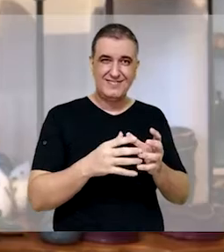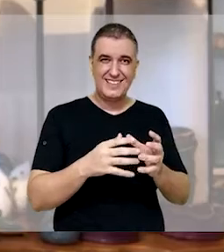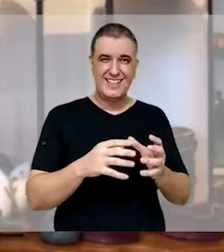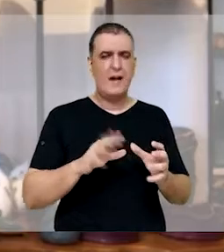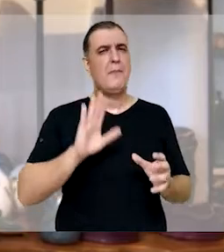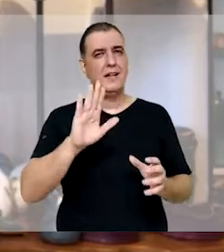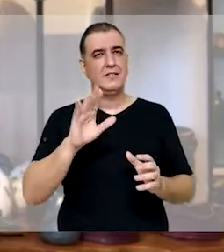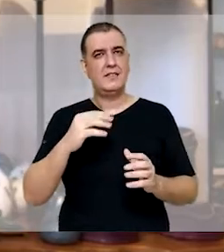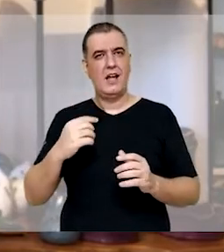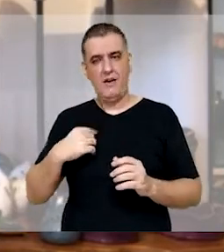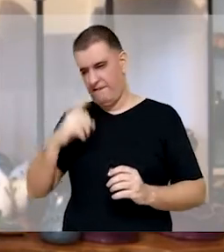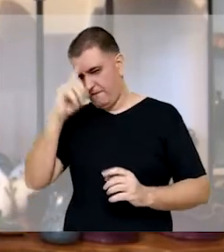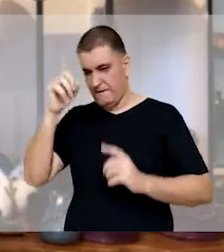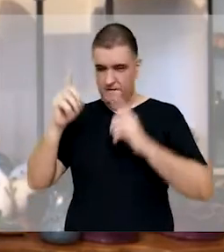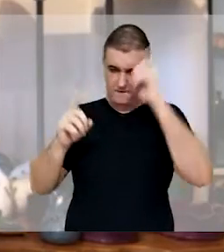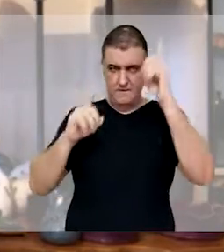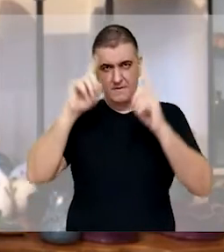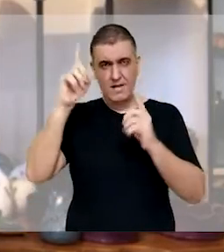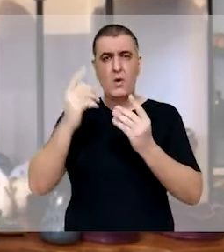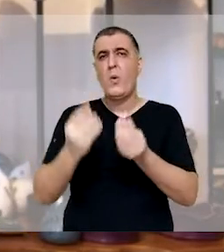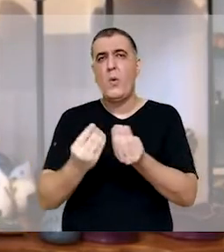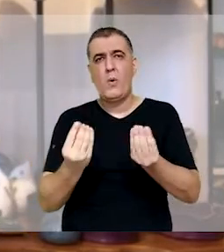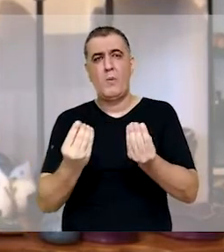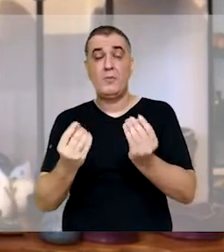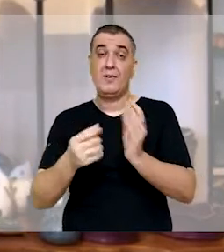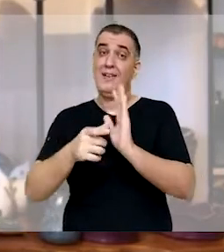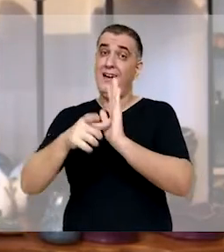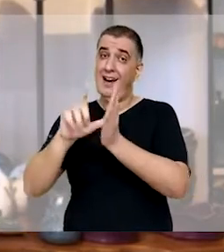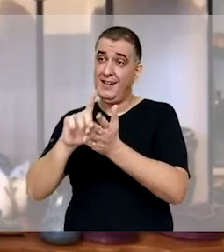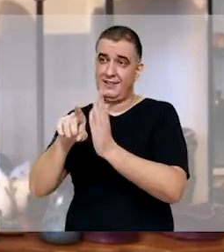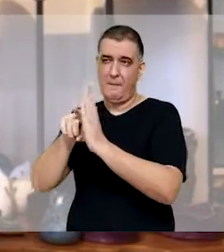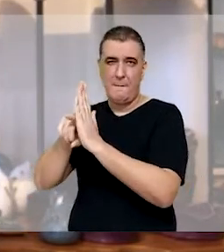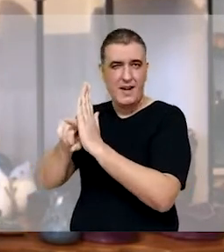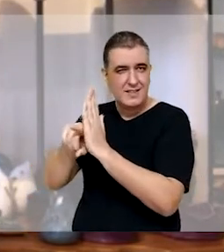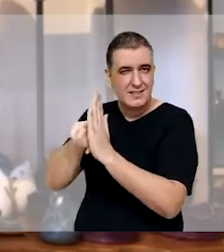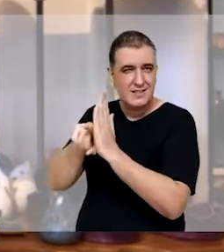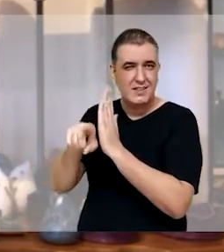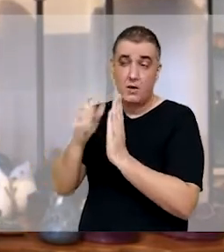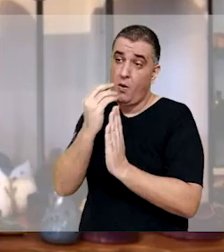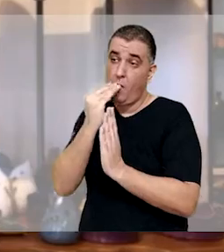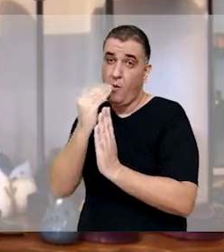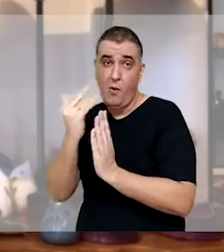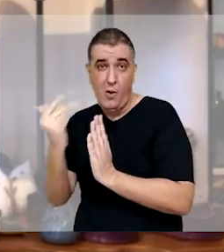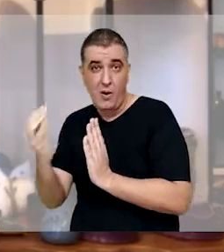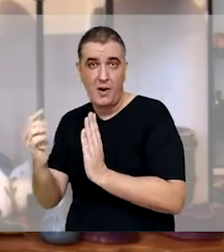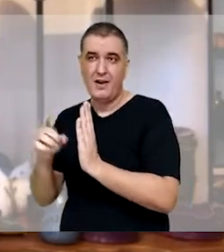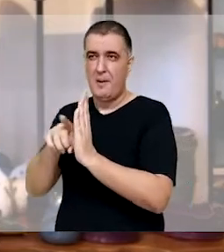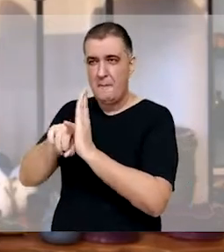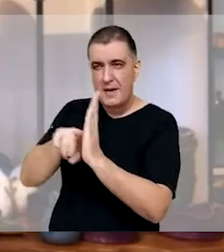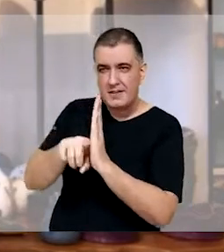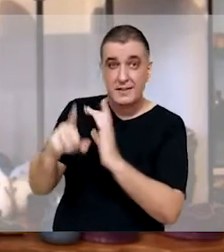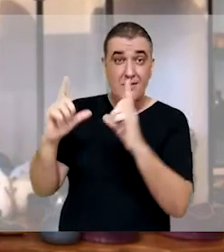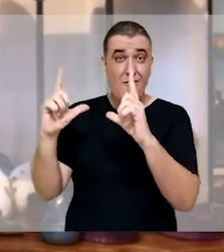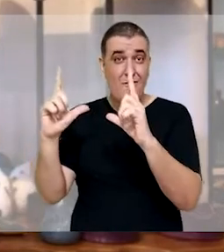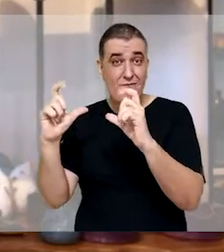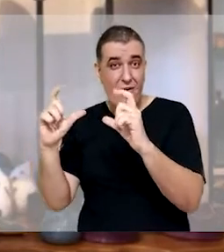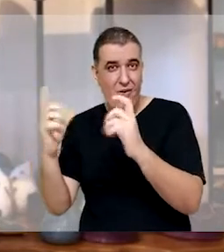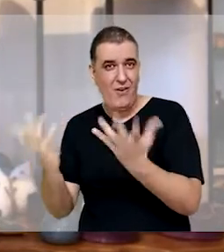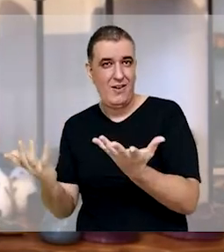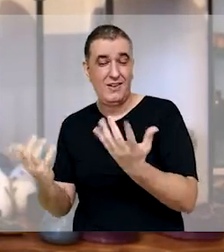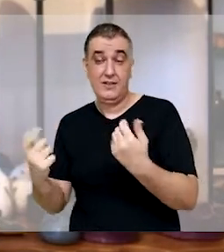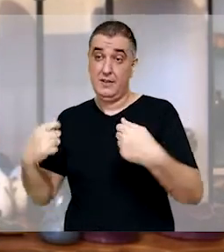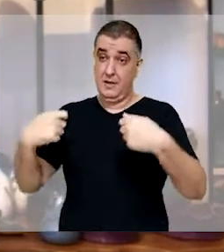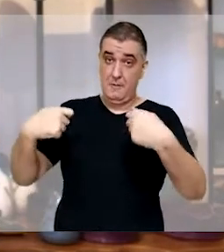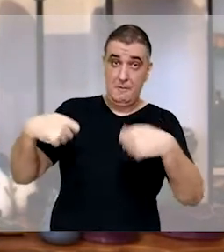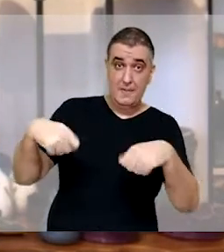que eu faço tem uma pesquisa de cor, da fotografia que eu vou fazer para colocar na internet, do cenário que